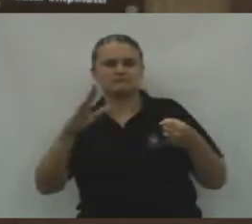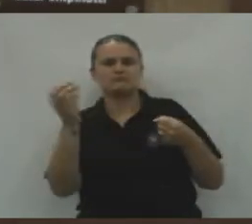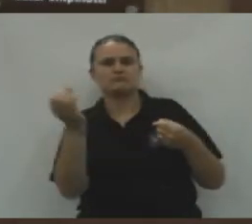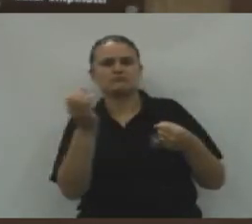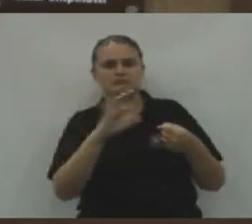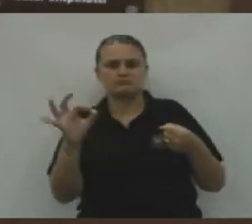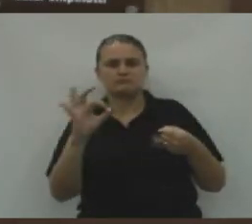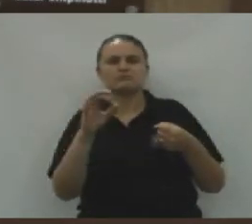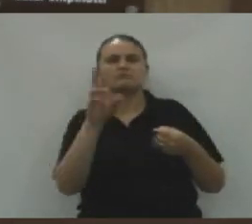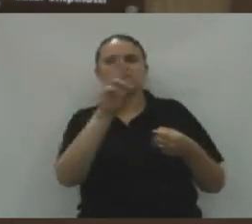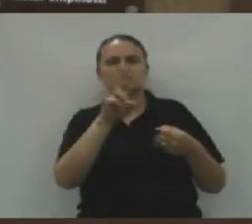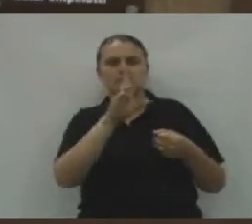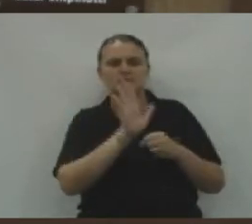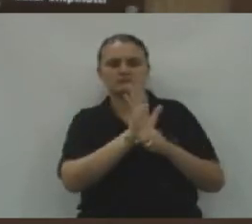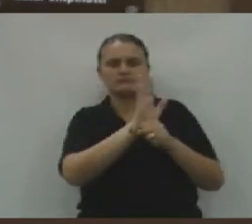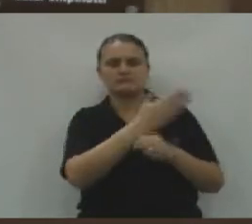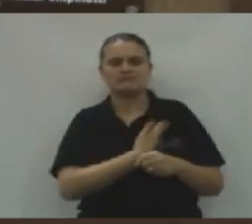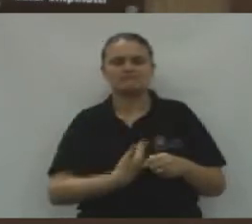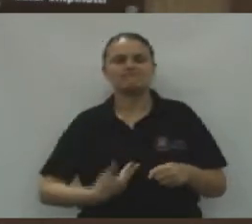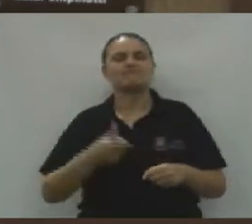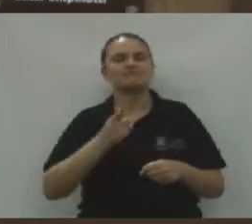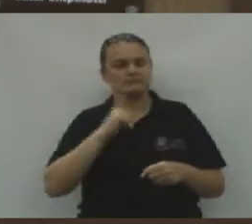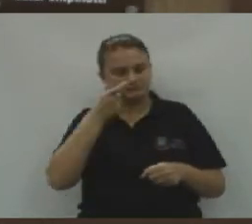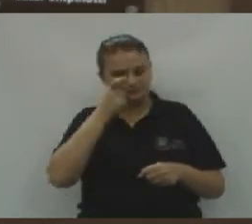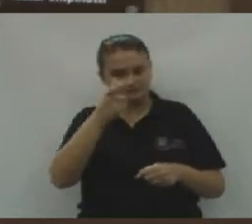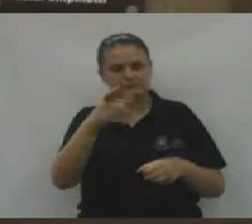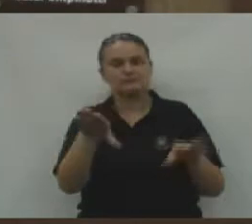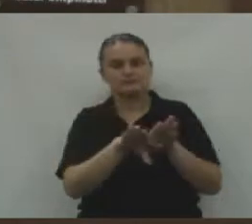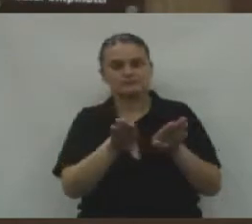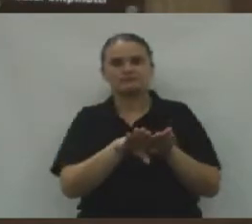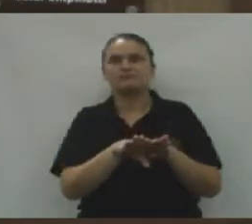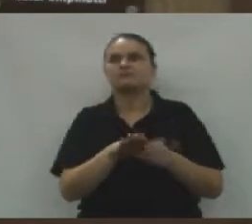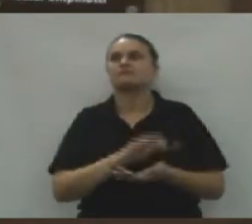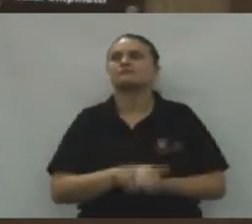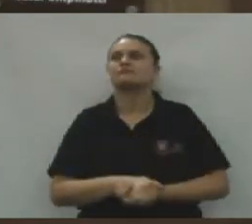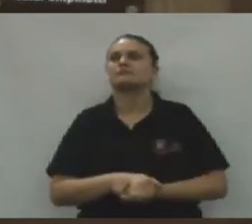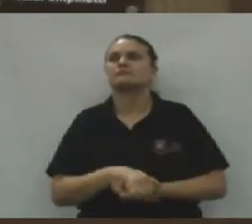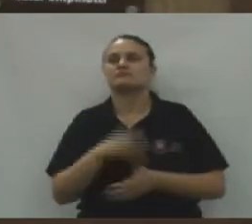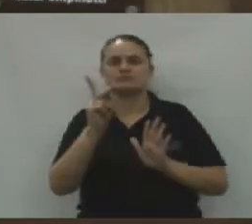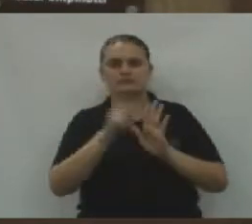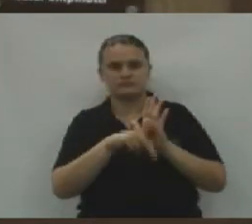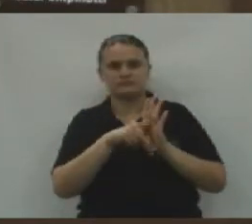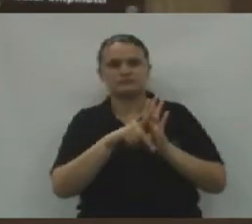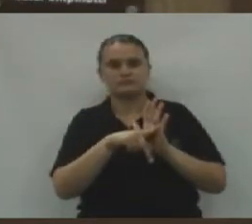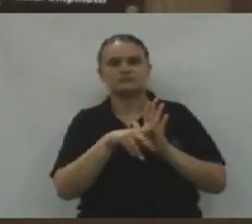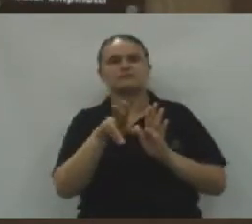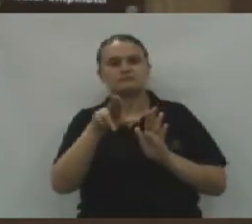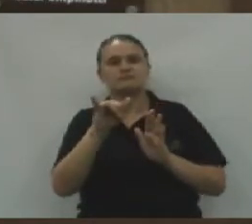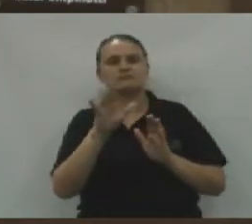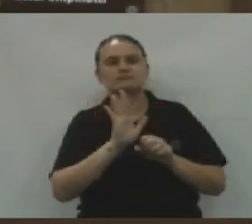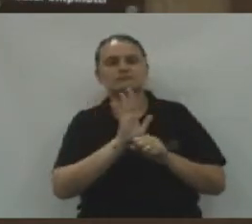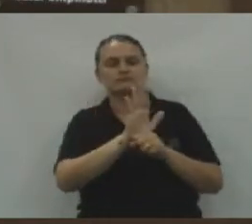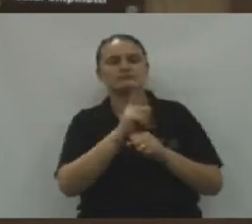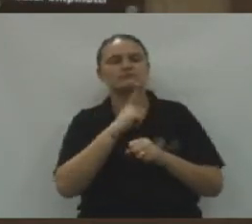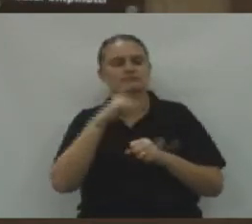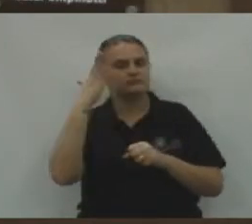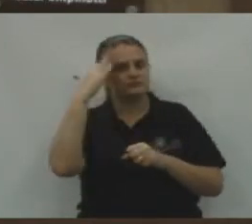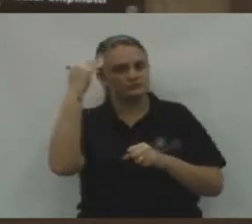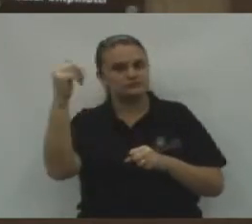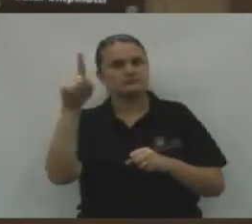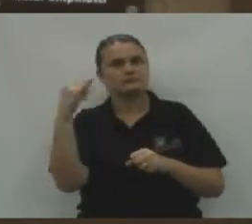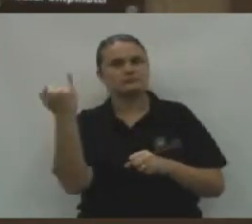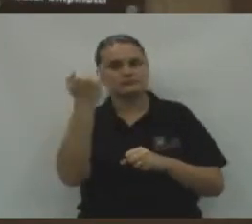subsídio do governo e tal, eles vão se interessar. Eu tenho com certeza que esse projeto vai ser de muito sucesso e vai ser muito